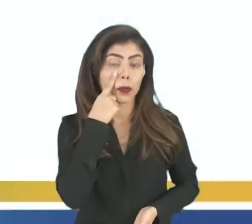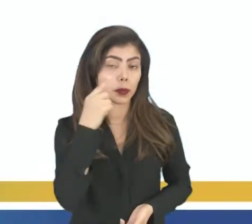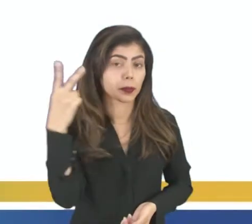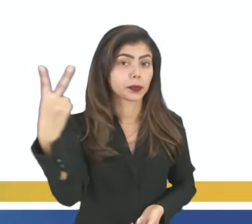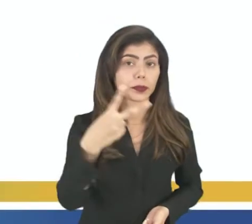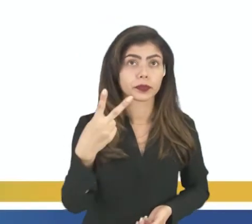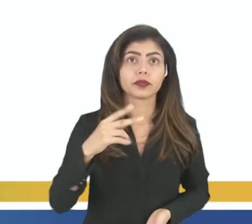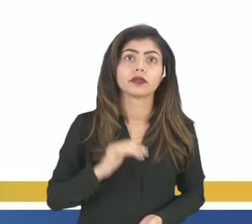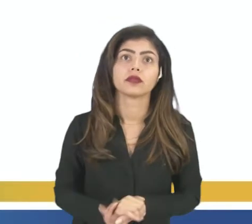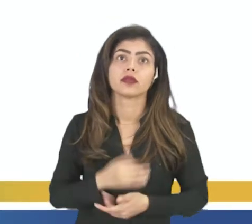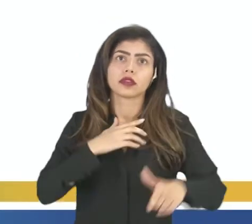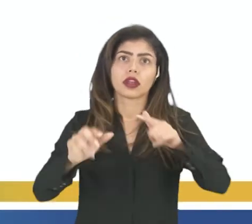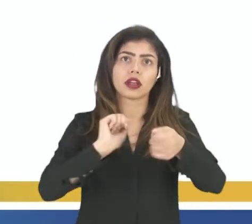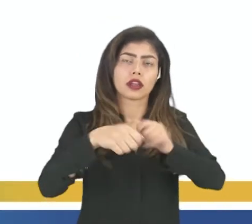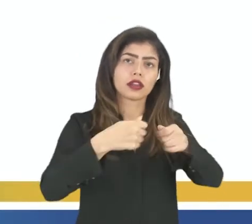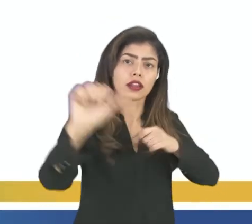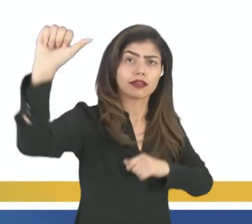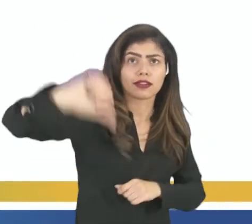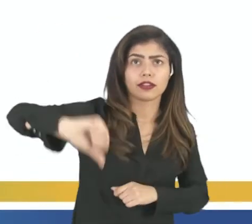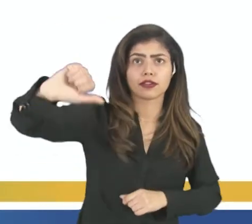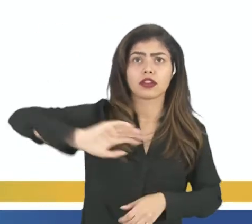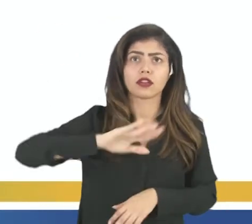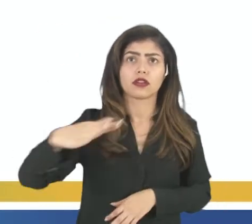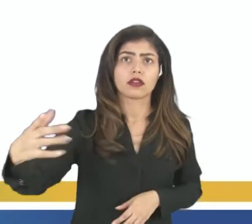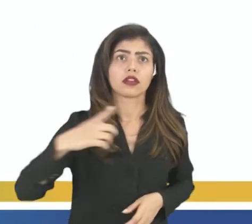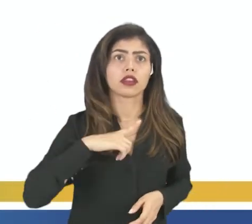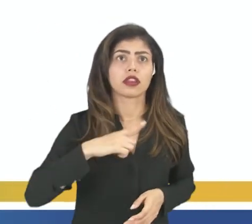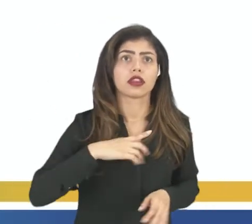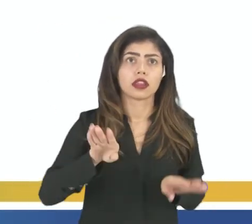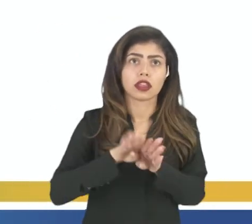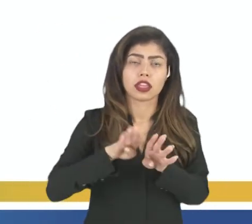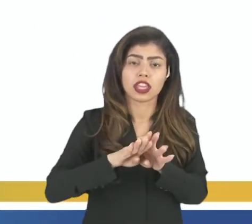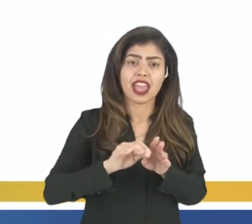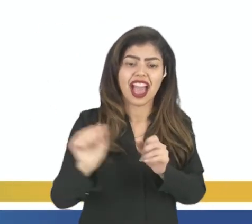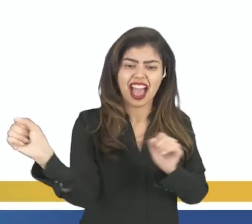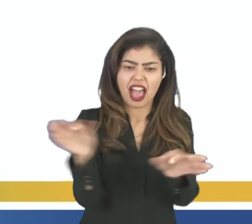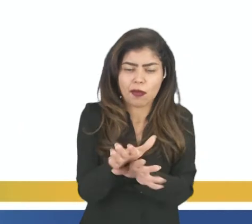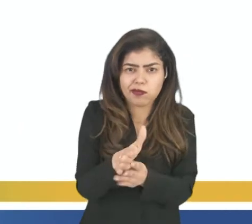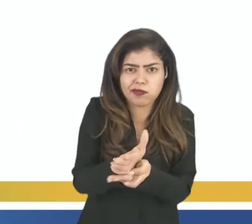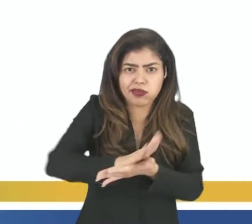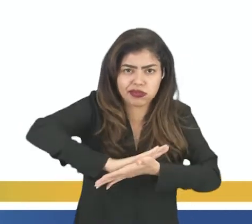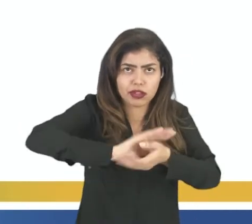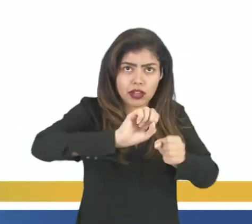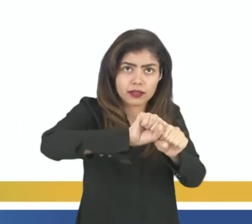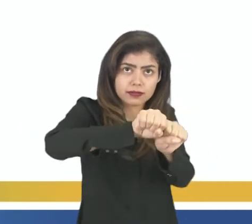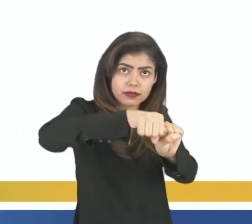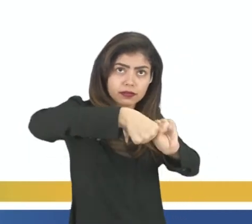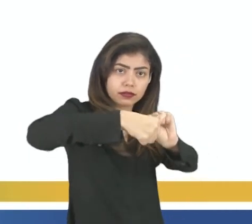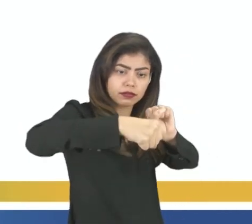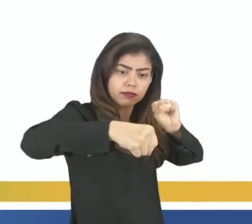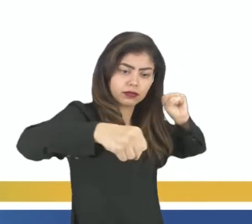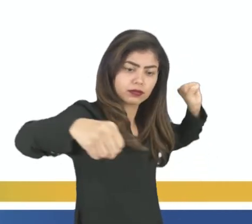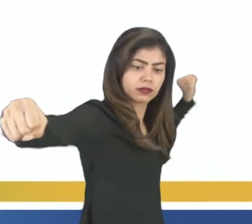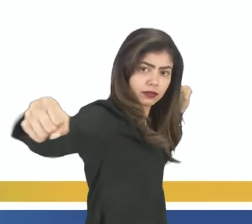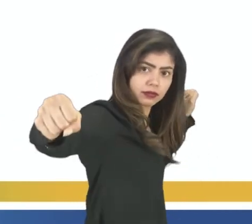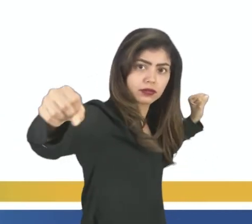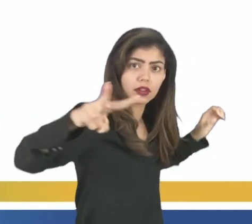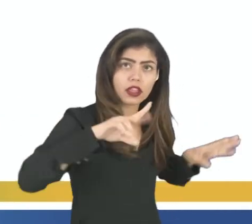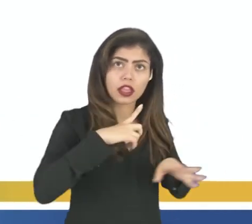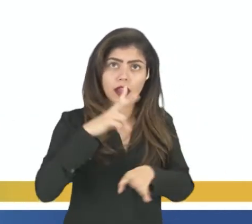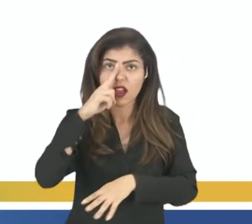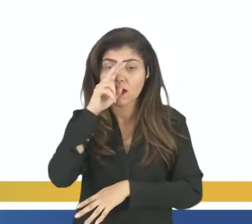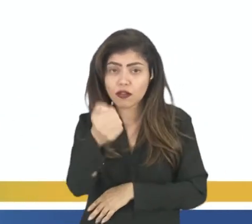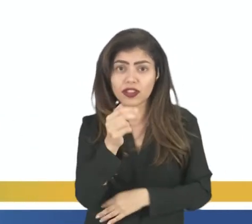Observação 2. O trabalho da força elástica é negativo, quando a mola está sendo deformada, pois o deslocamento, deformação x, e a força